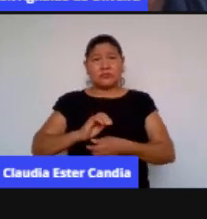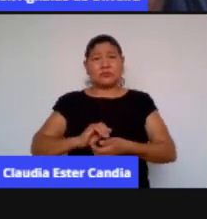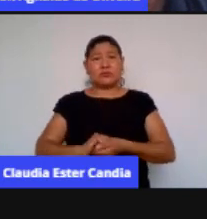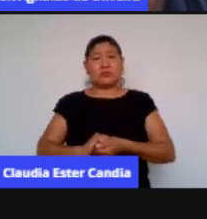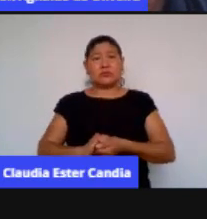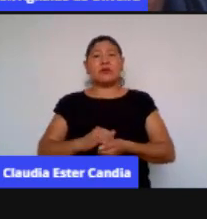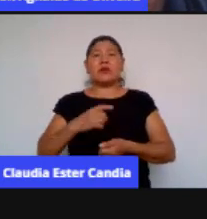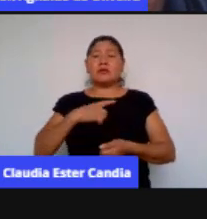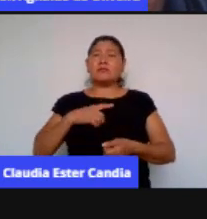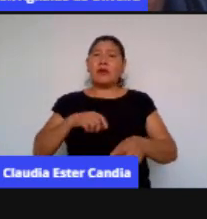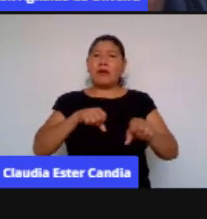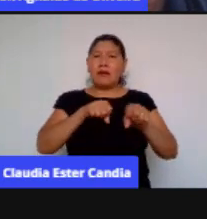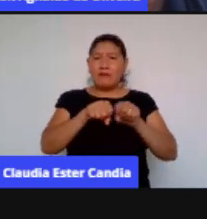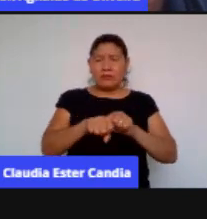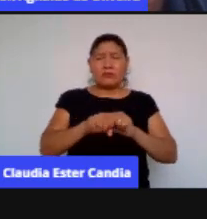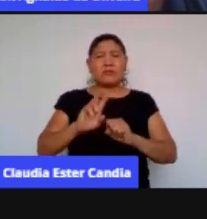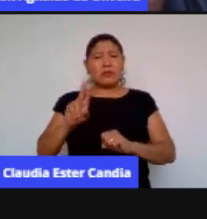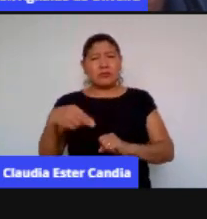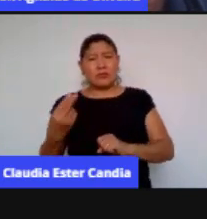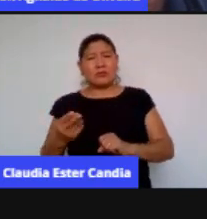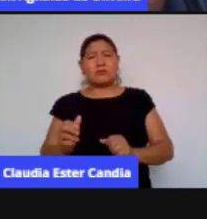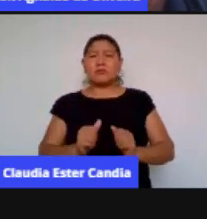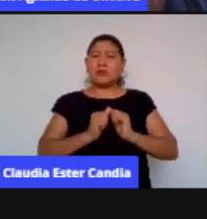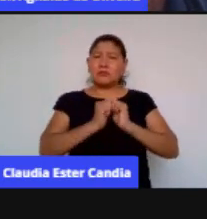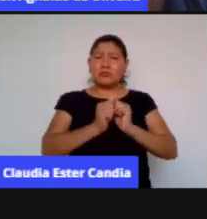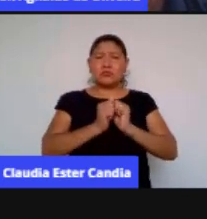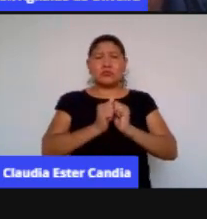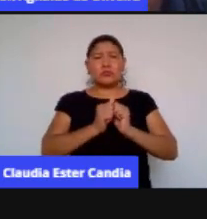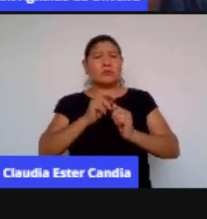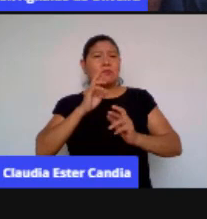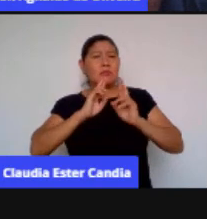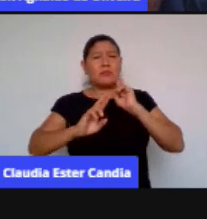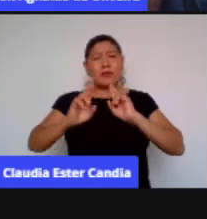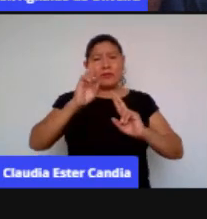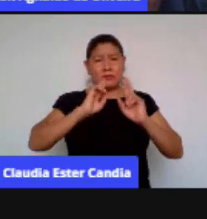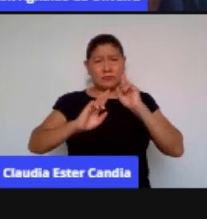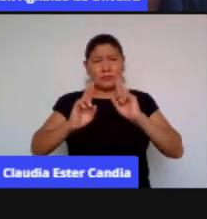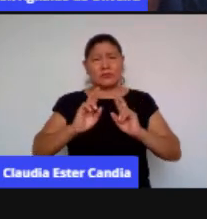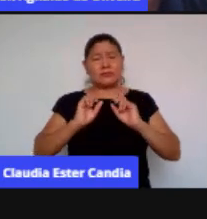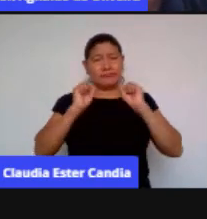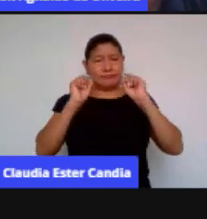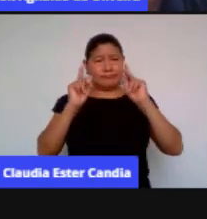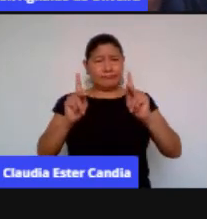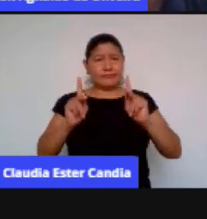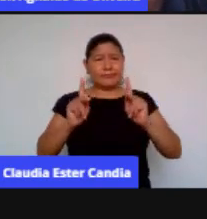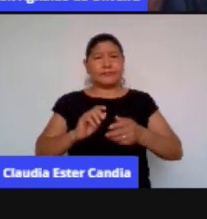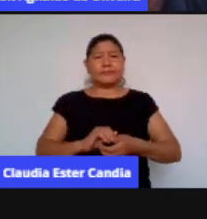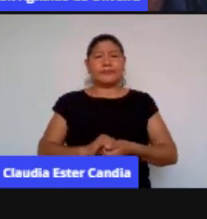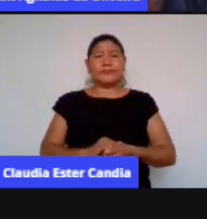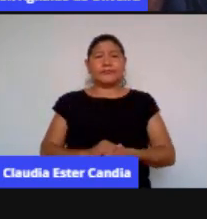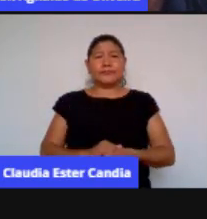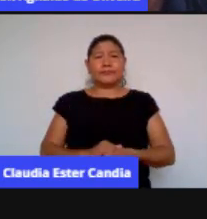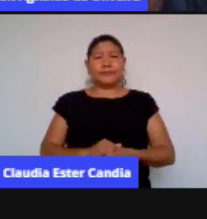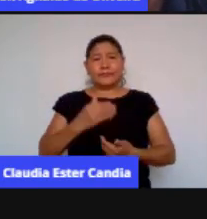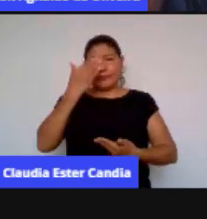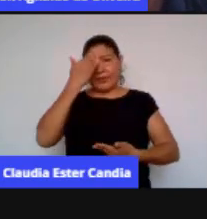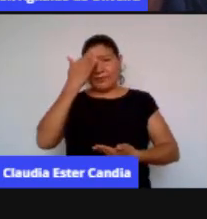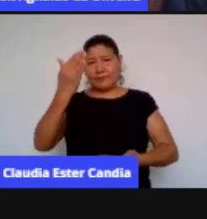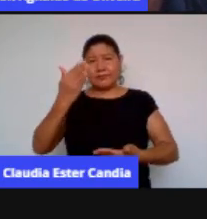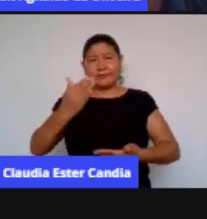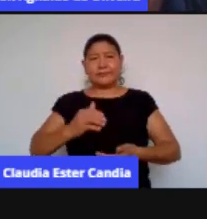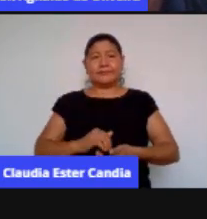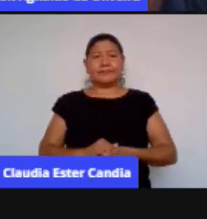essa formação, no chat nós vamos estar à disposição para que nós possamos atender vocês, ok? Obrigado.